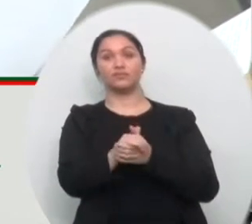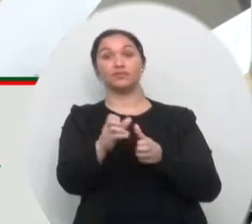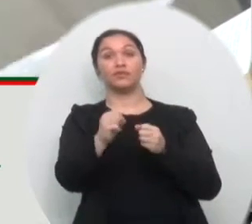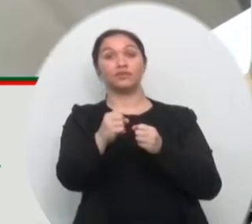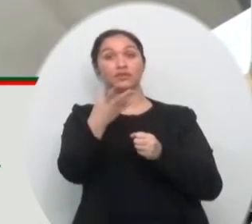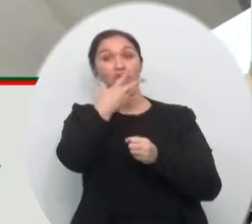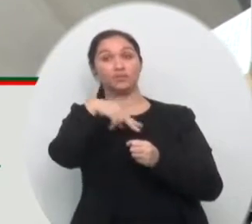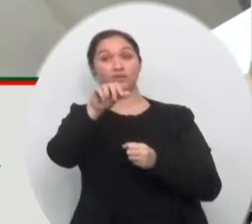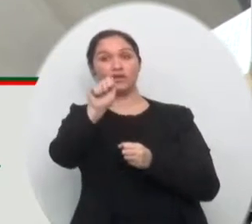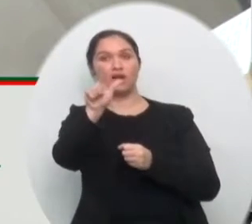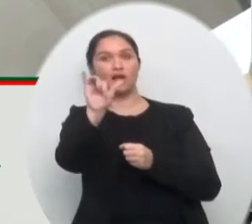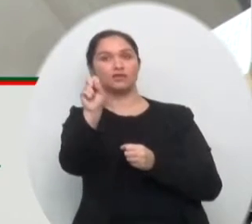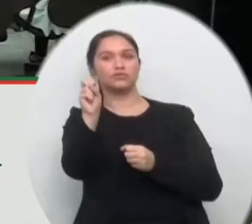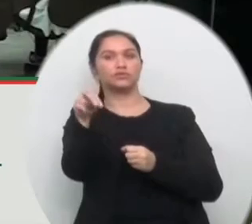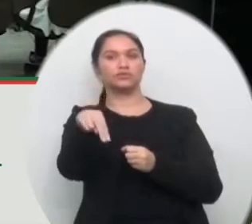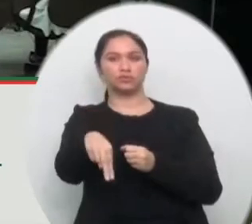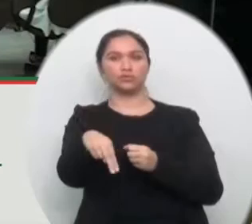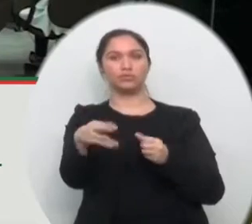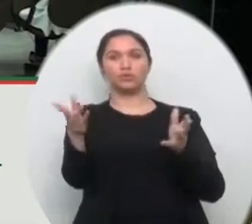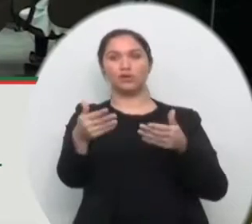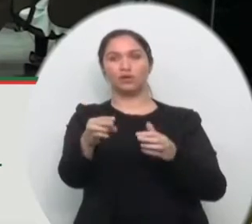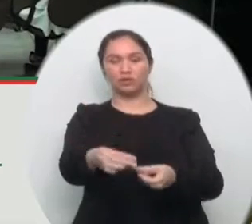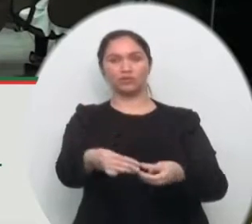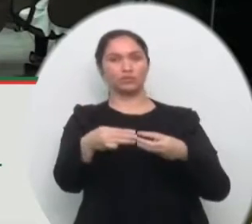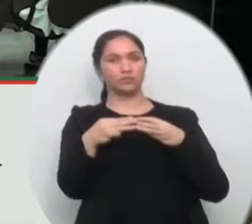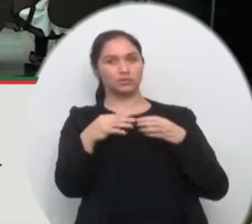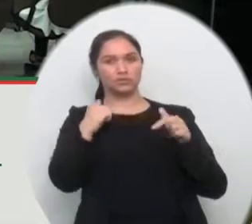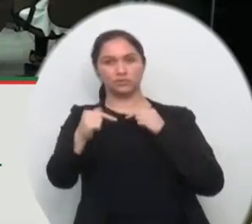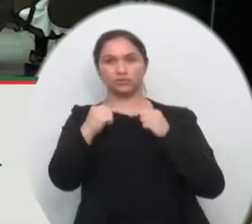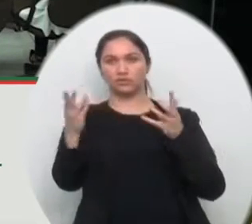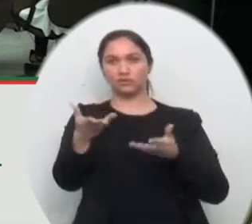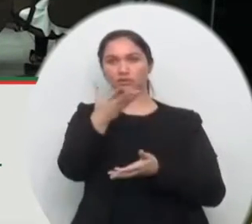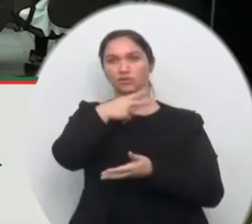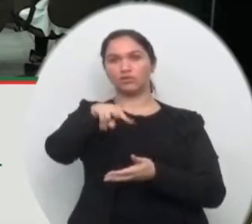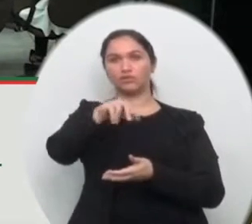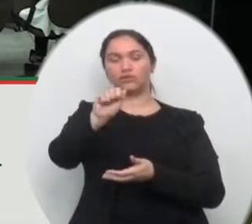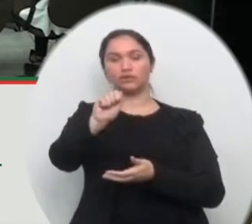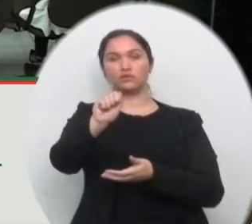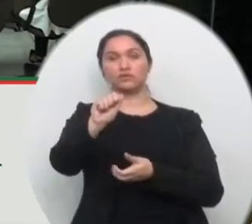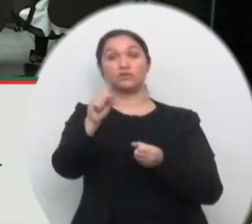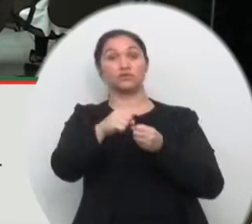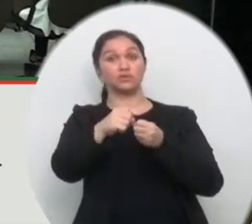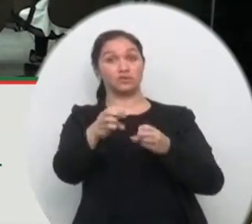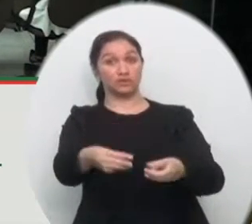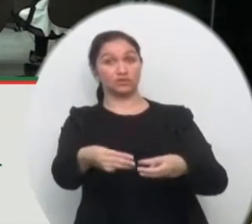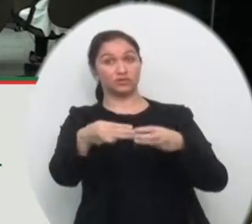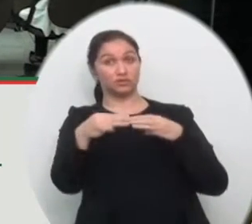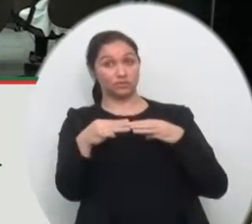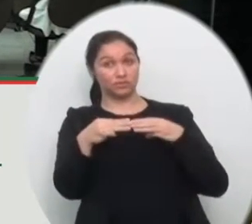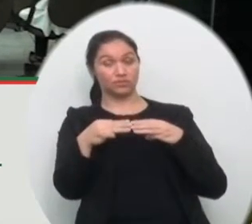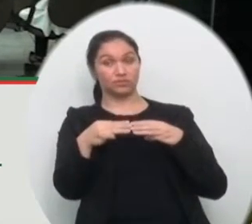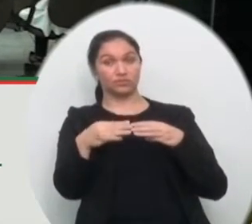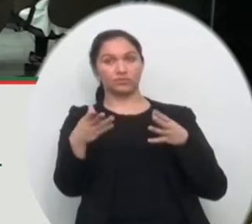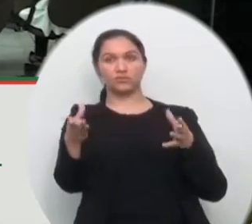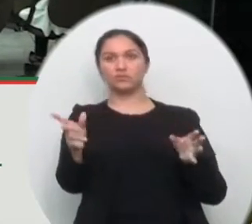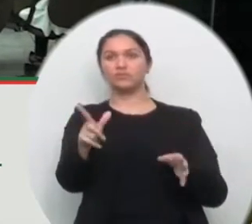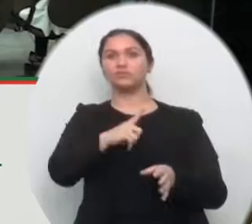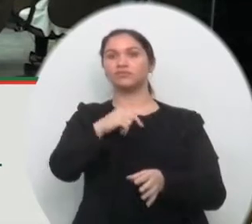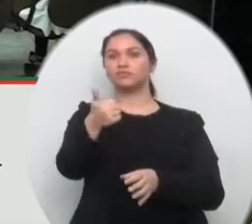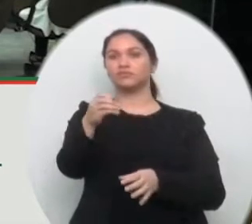Pires. A moção está em discussão. Com a palavra, o vereador autor, doutor Alisson Pires. Vossa Excelência dispõe de 10